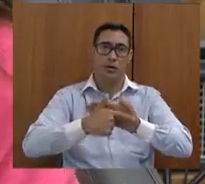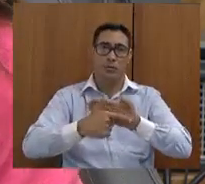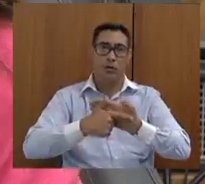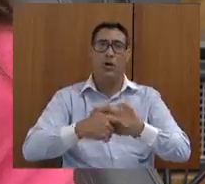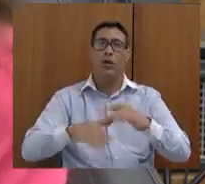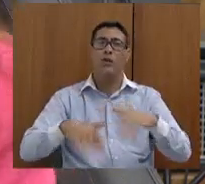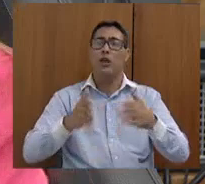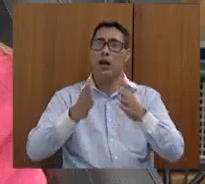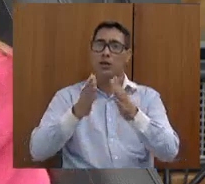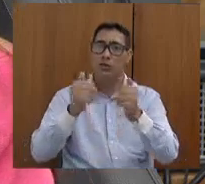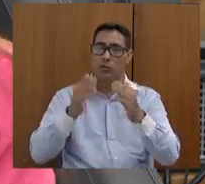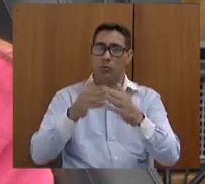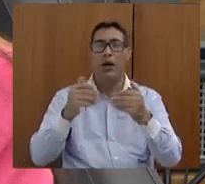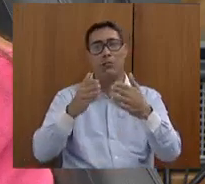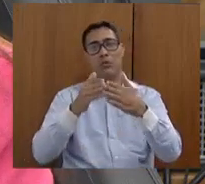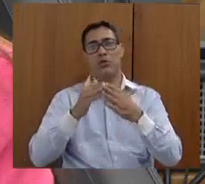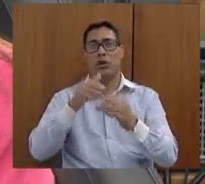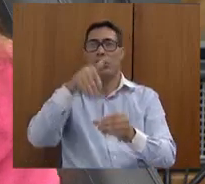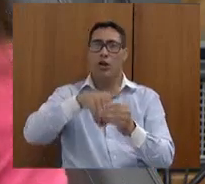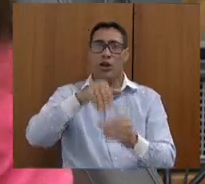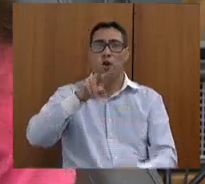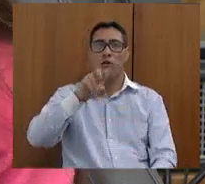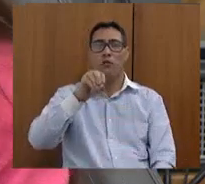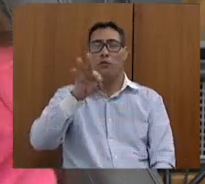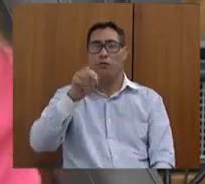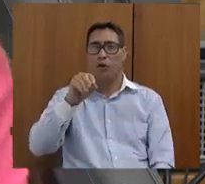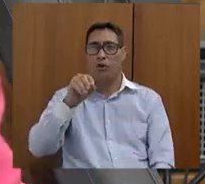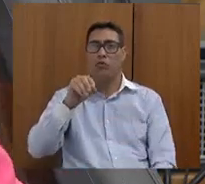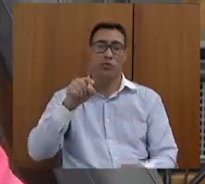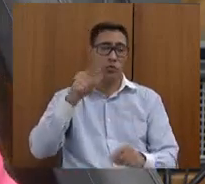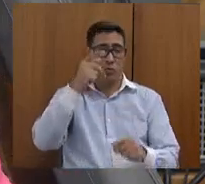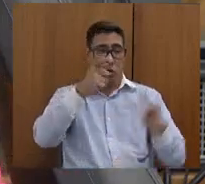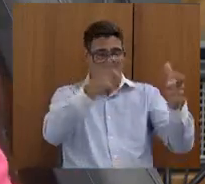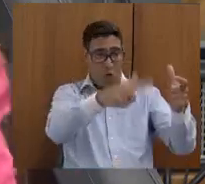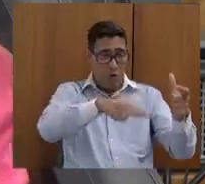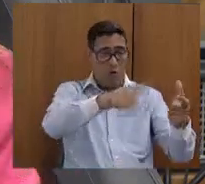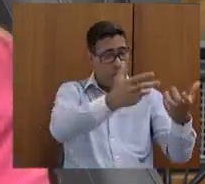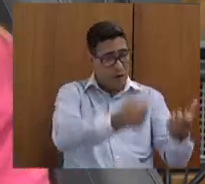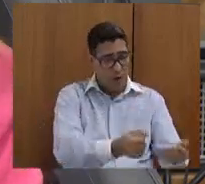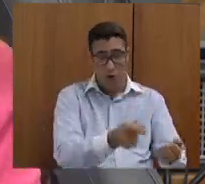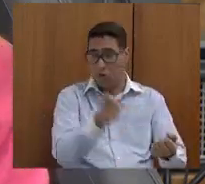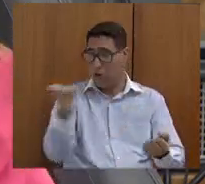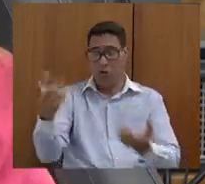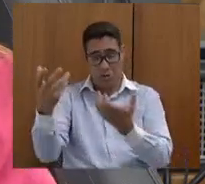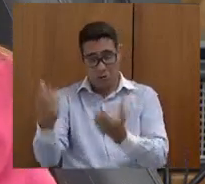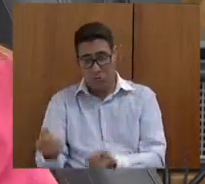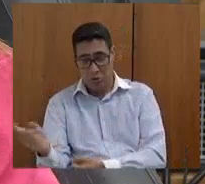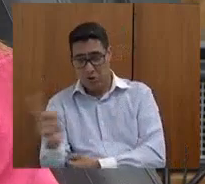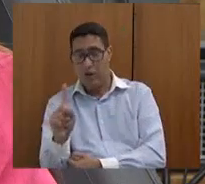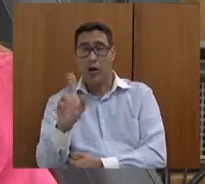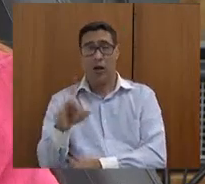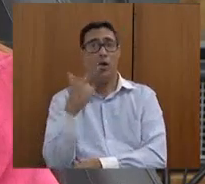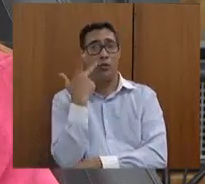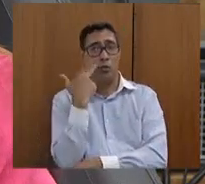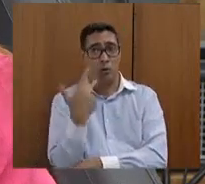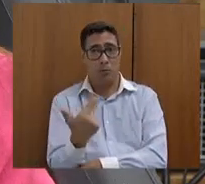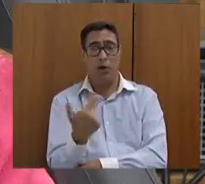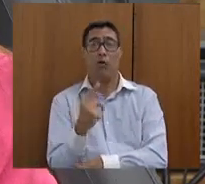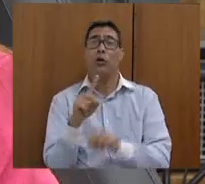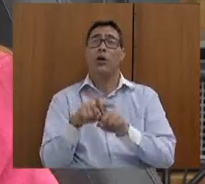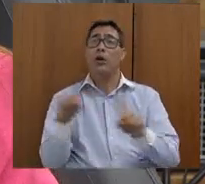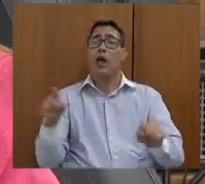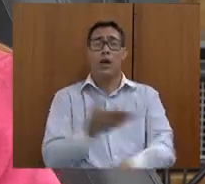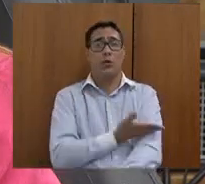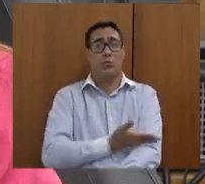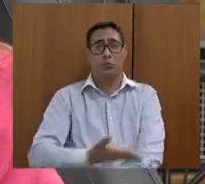acostumado a pedir voto passar por lugares em que nós somos aceitos e lugares em que nós somos rejeitados estuda normal então isso faz